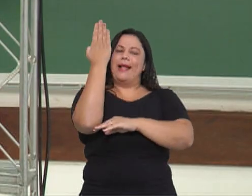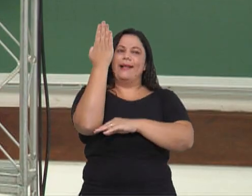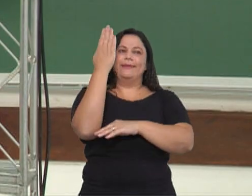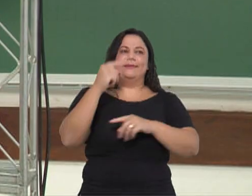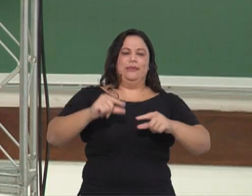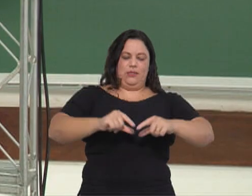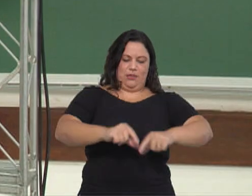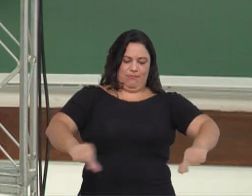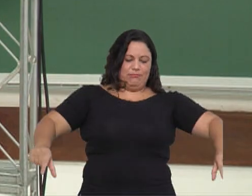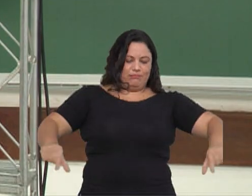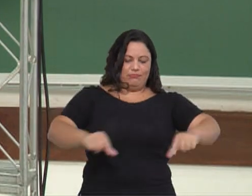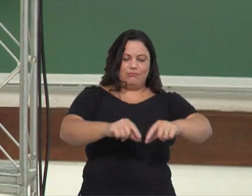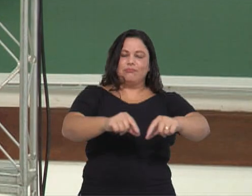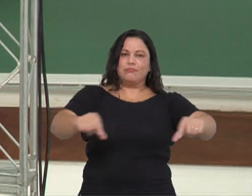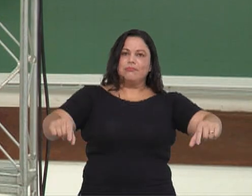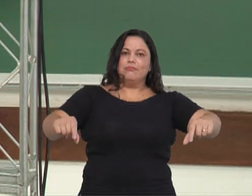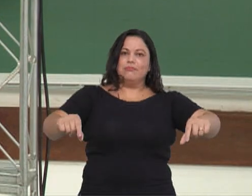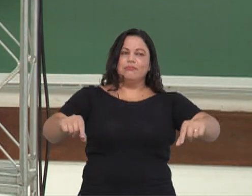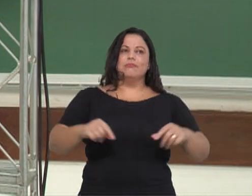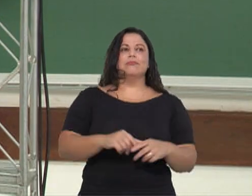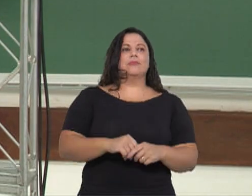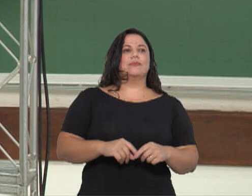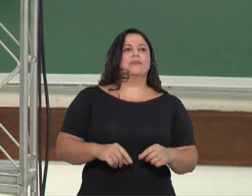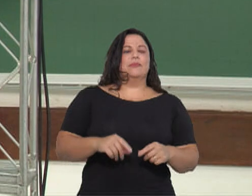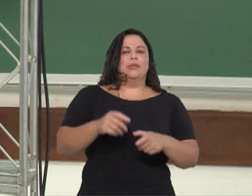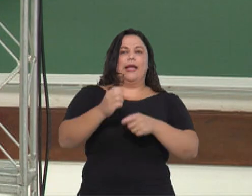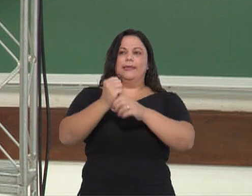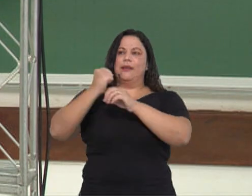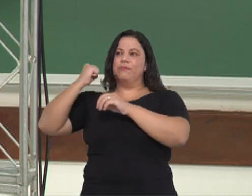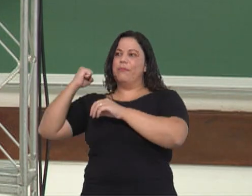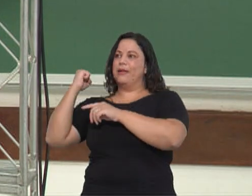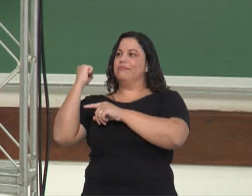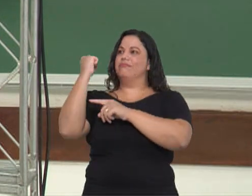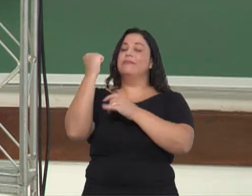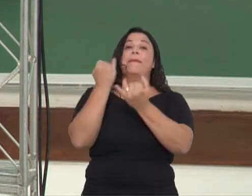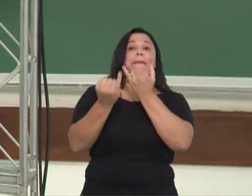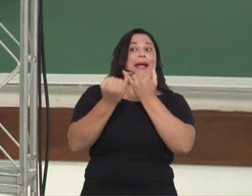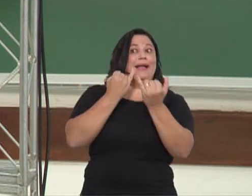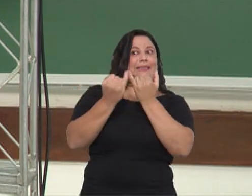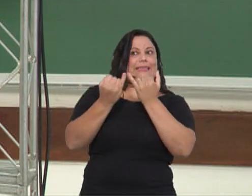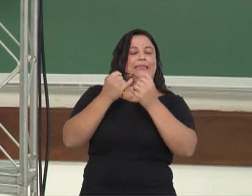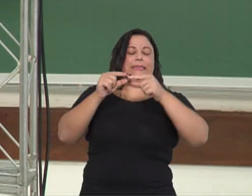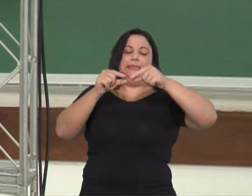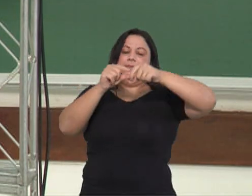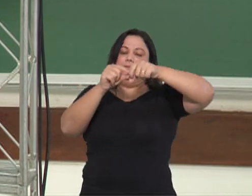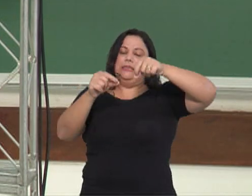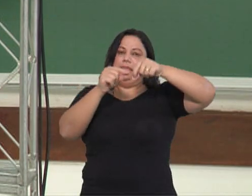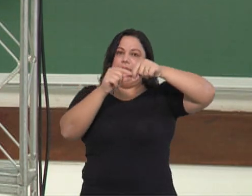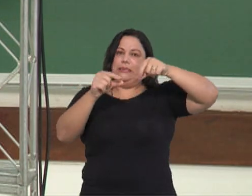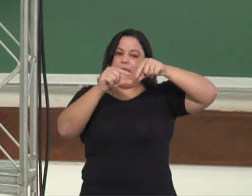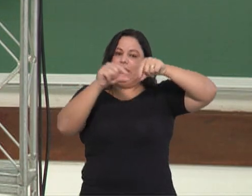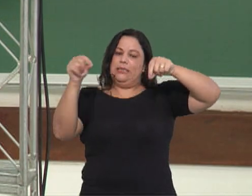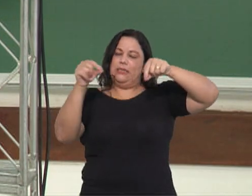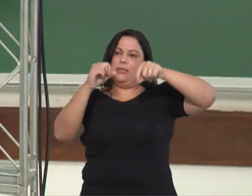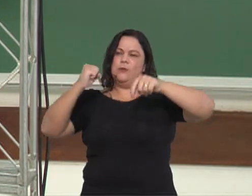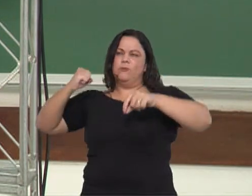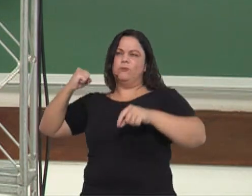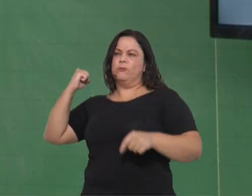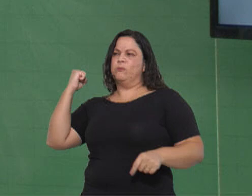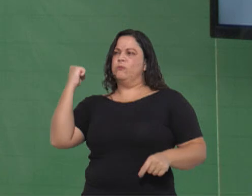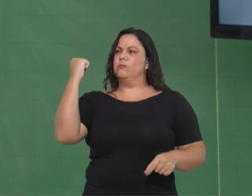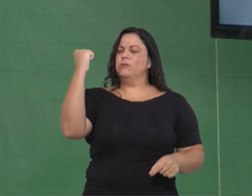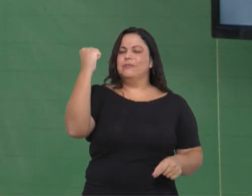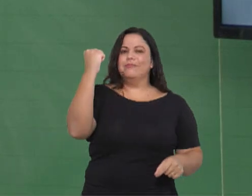no chão. Muitas vezes é uma lança. Fala-se uma vara, mas é uma lança com ponta, que era usada em algumas